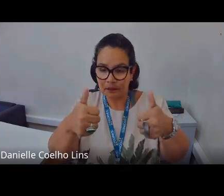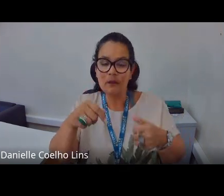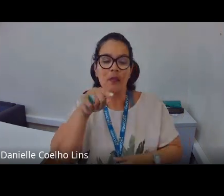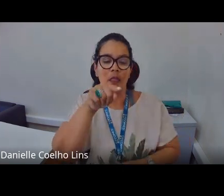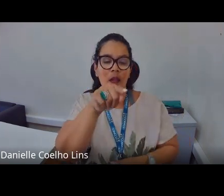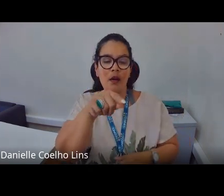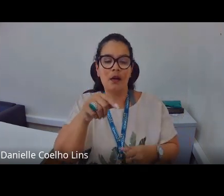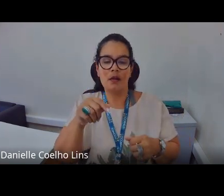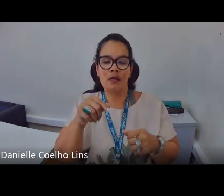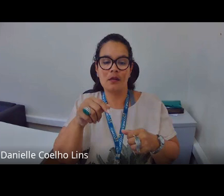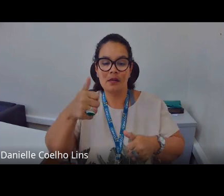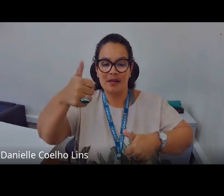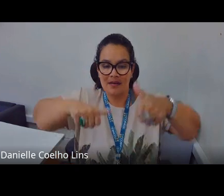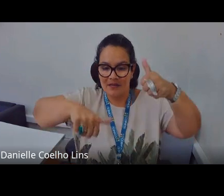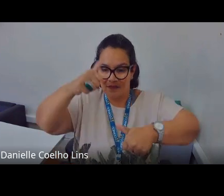Bom,